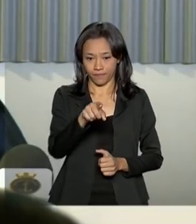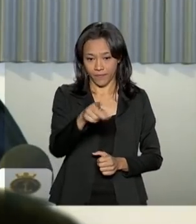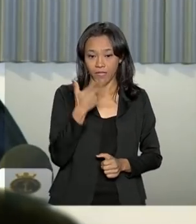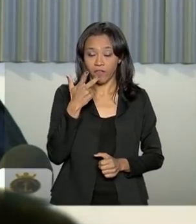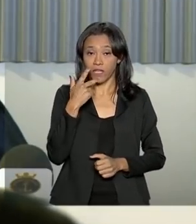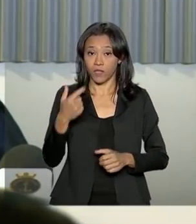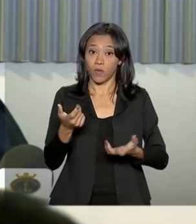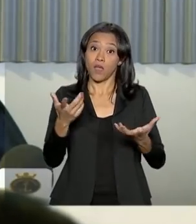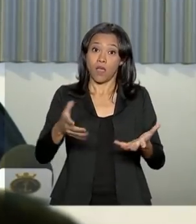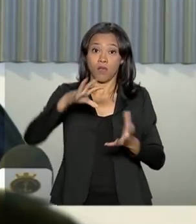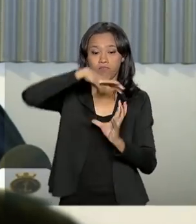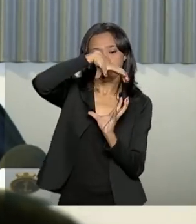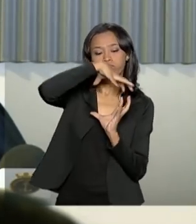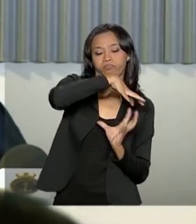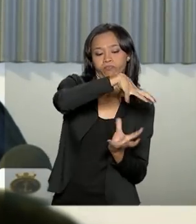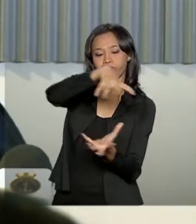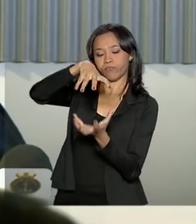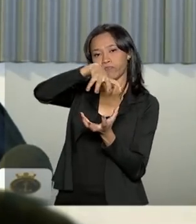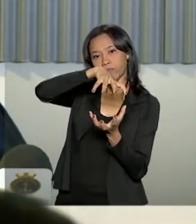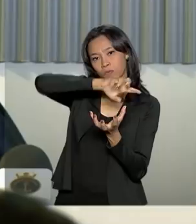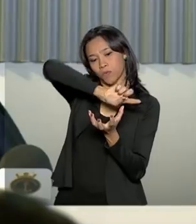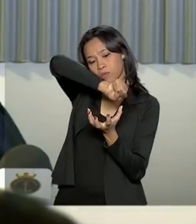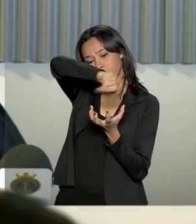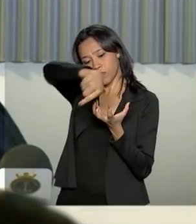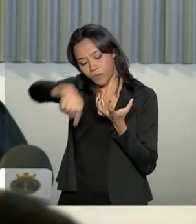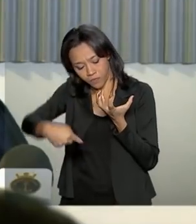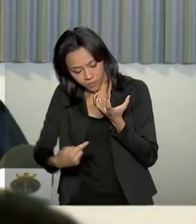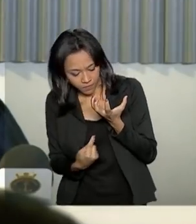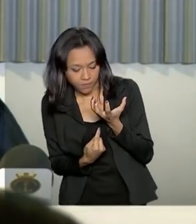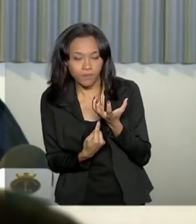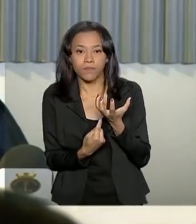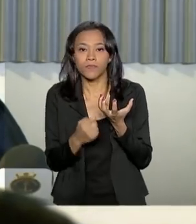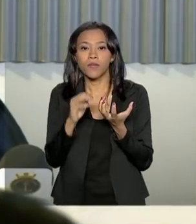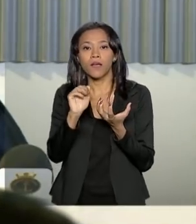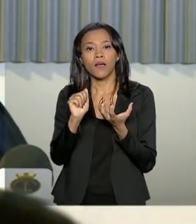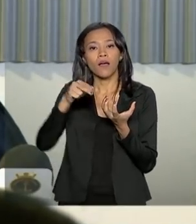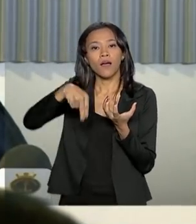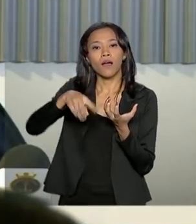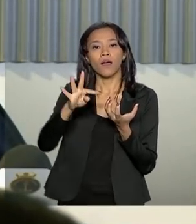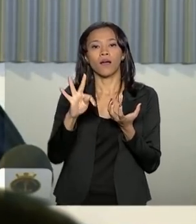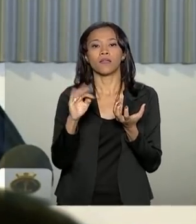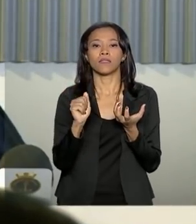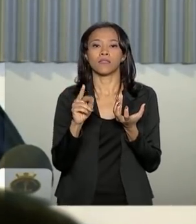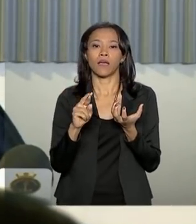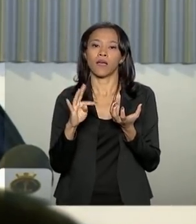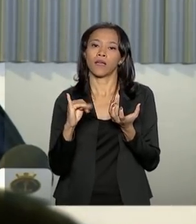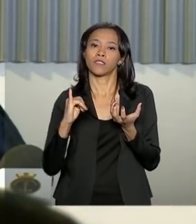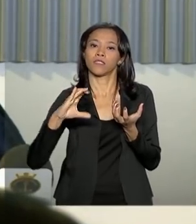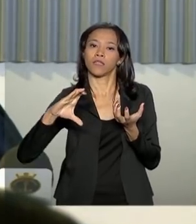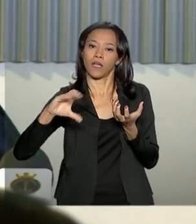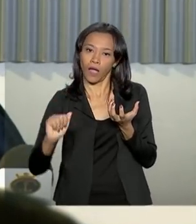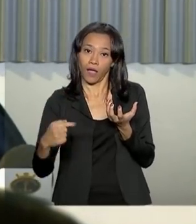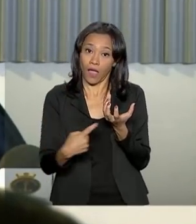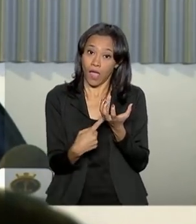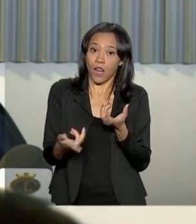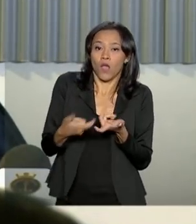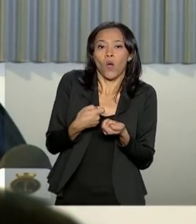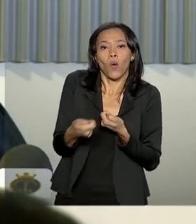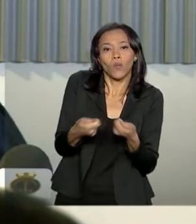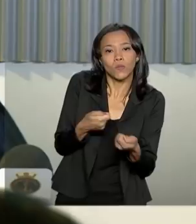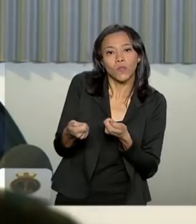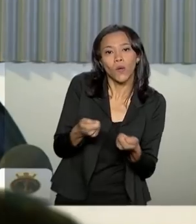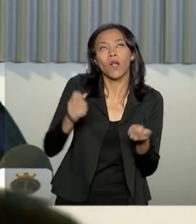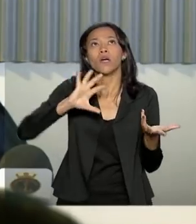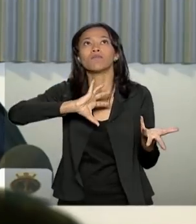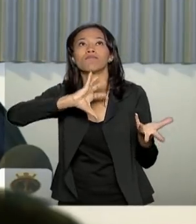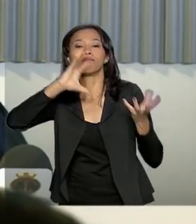Antártica é um continente, ele é 1,6 vezes o tamanho do Brasil e ele é o grande regulador térmico do